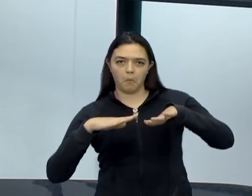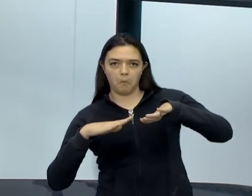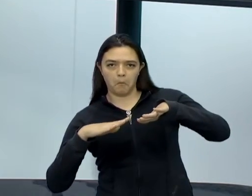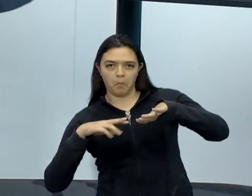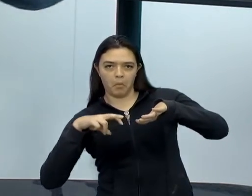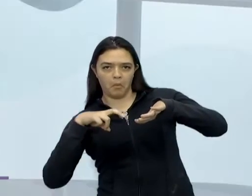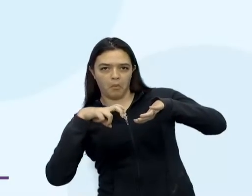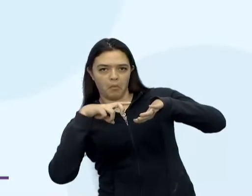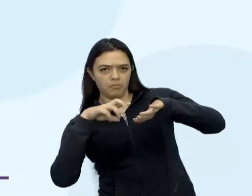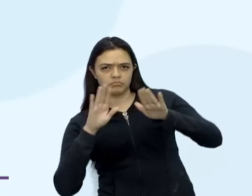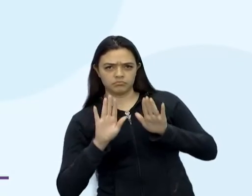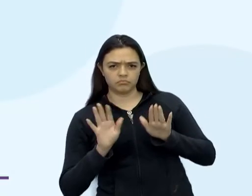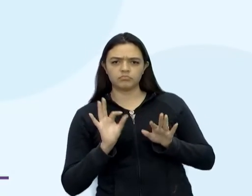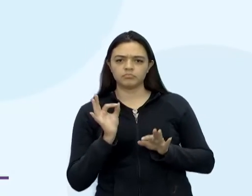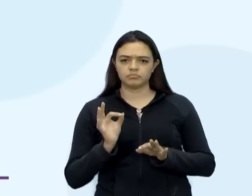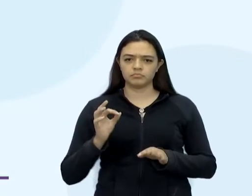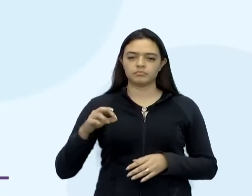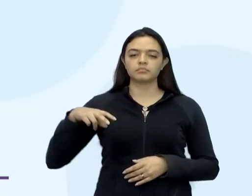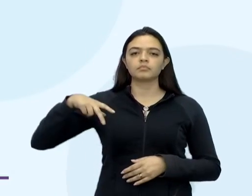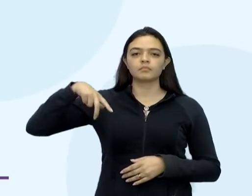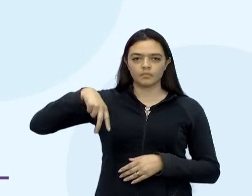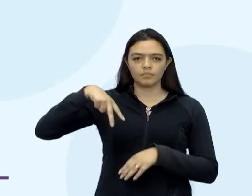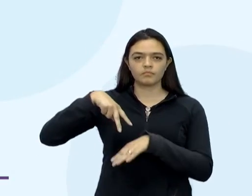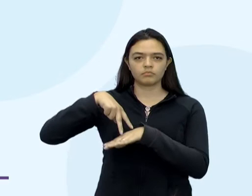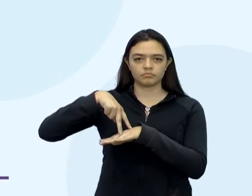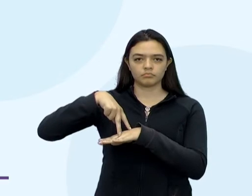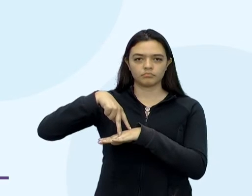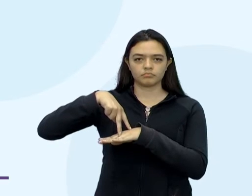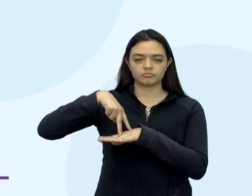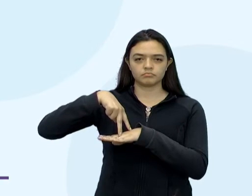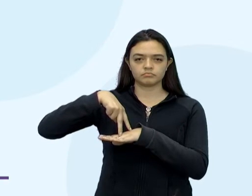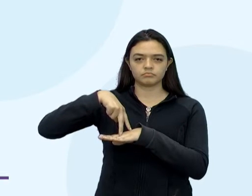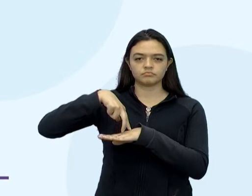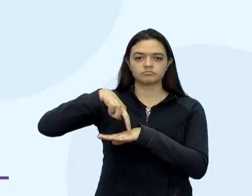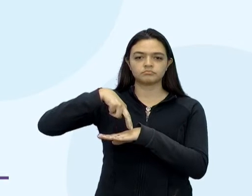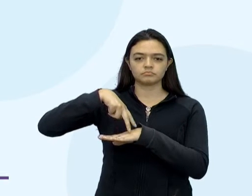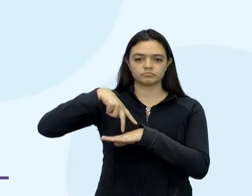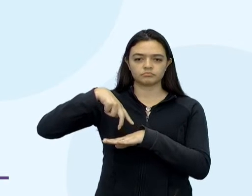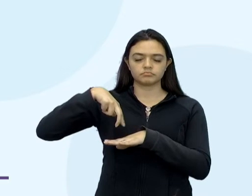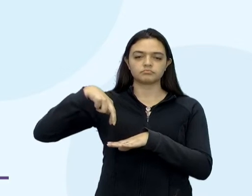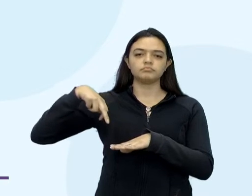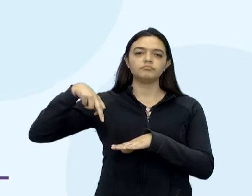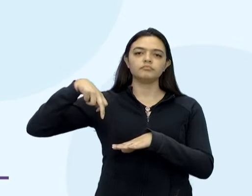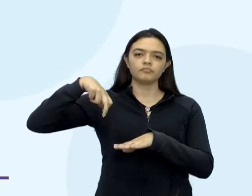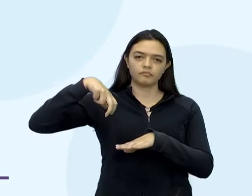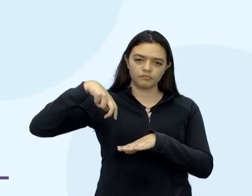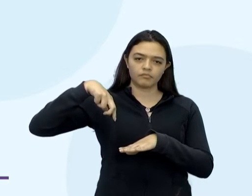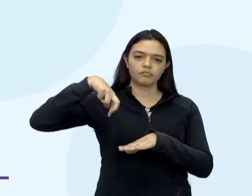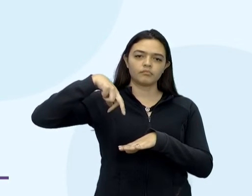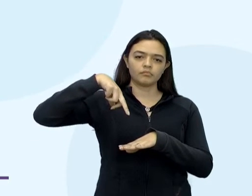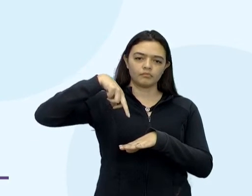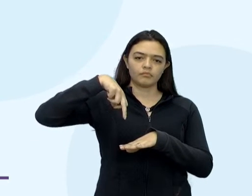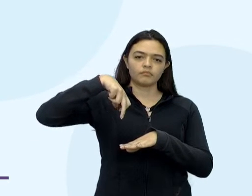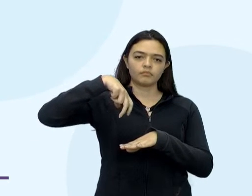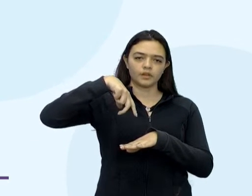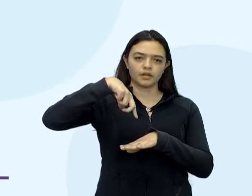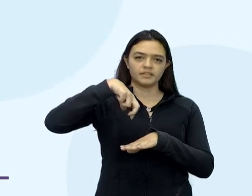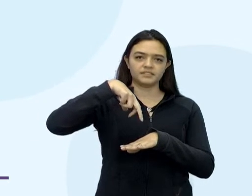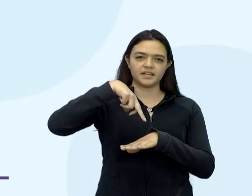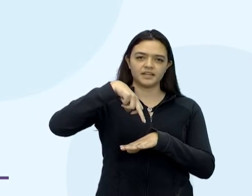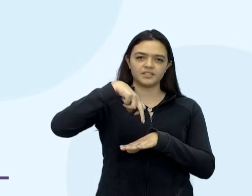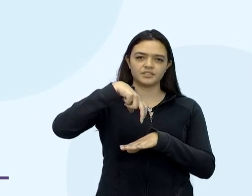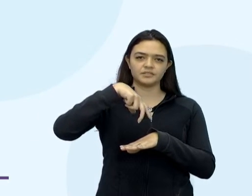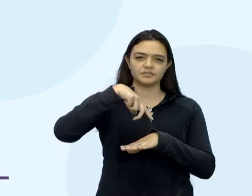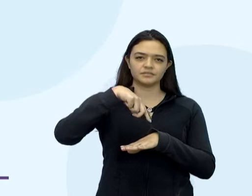está tudo bem, né? Aqui, ó. Né? Você só vai carregando o centro de gravidade, que é onde